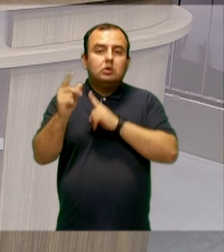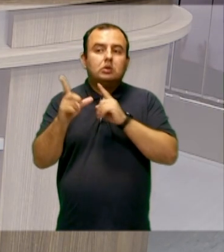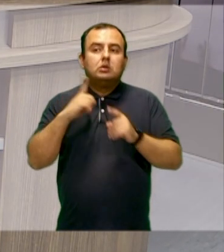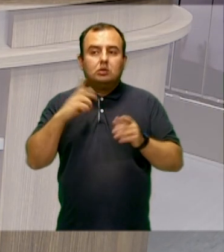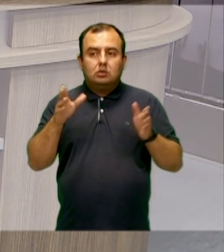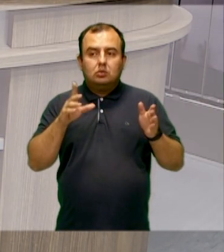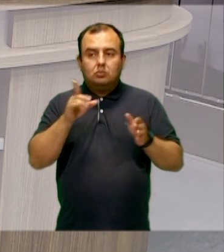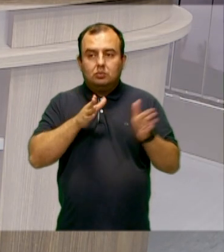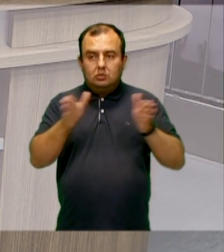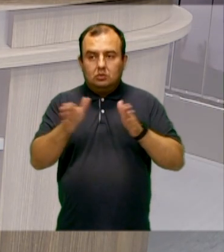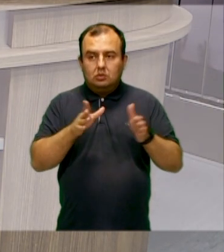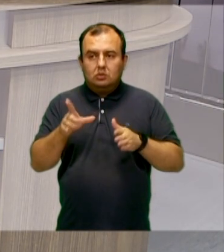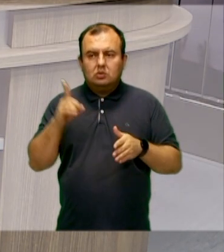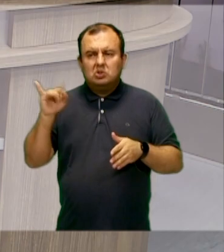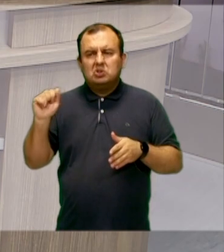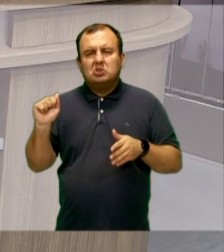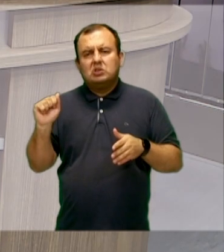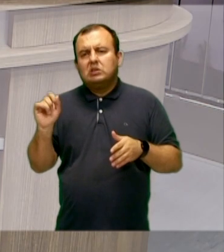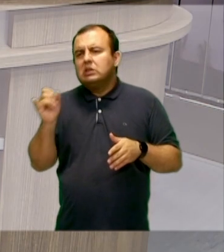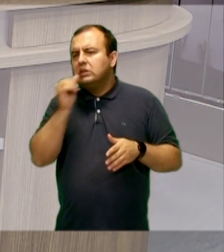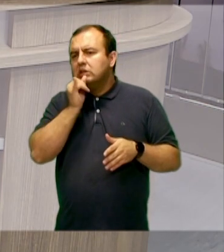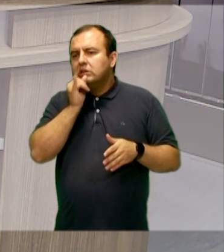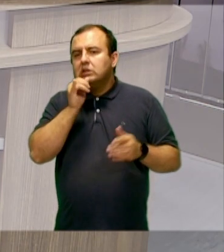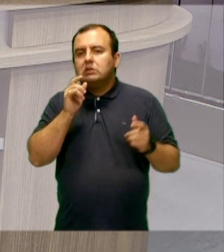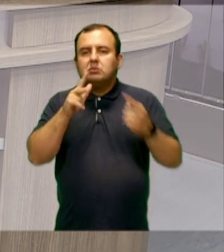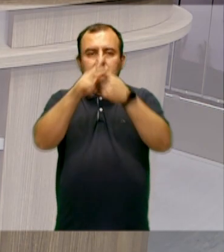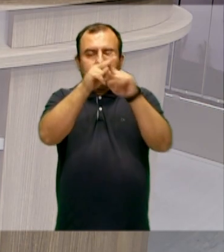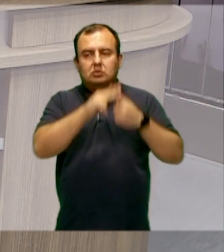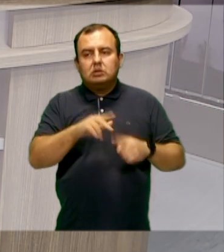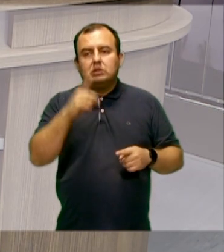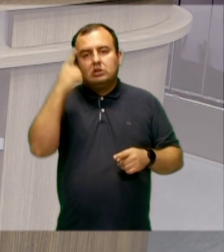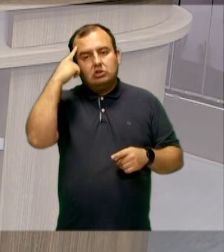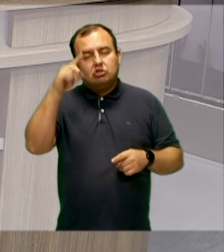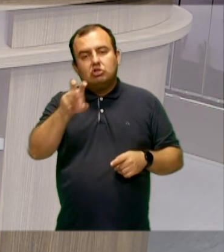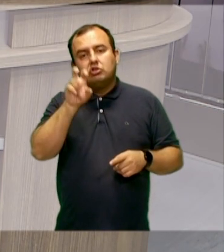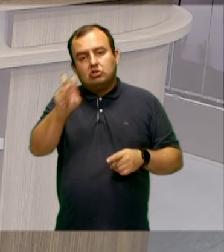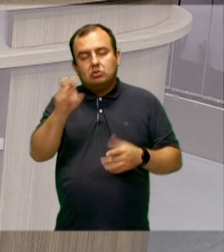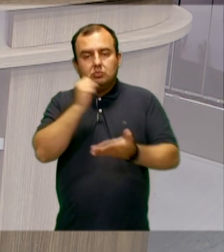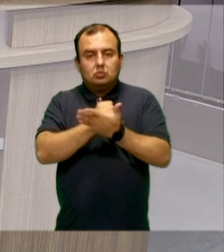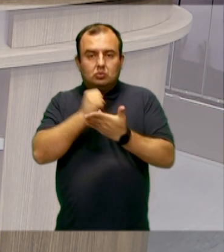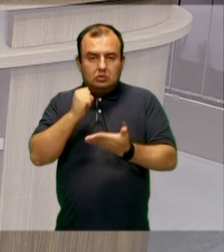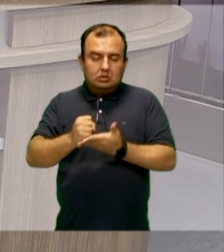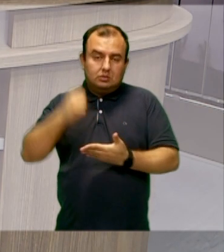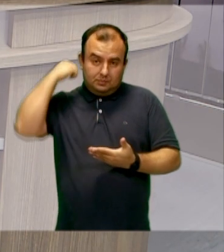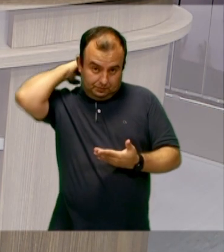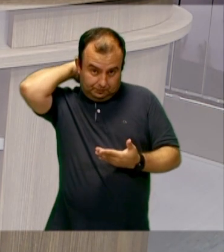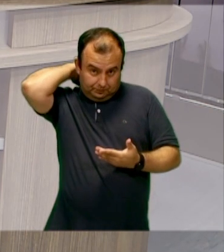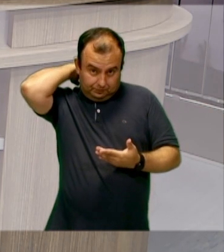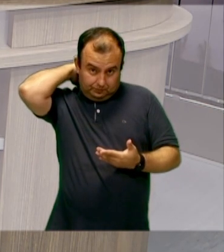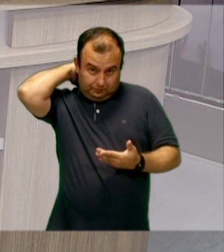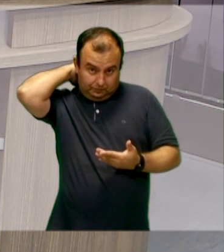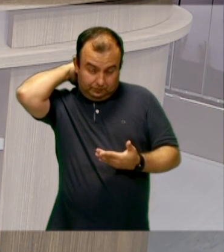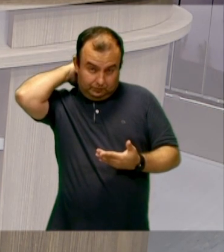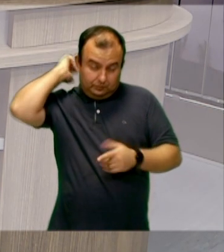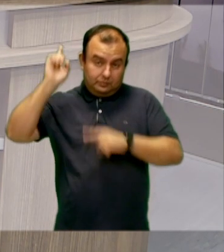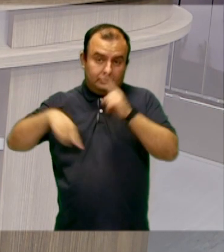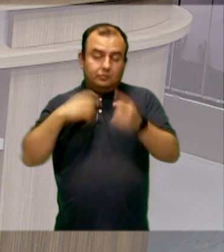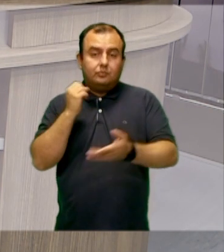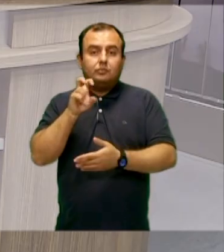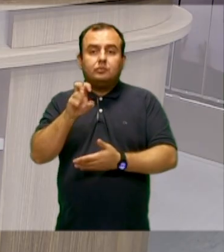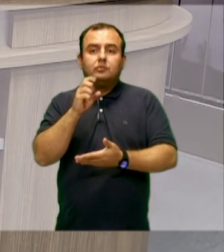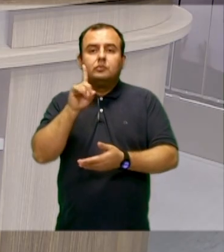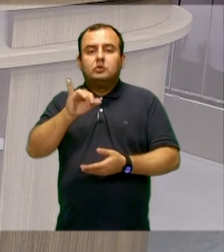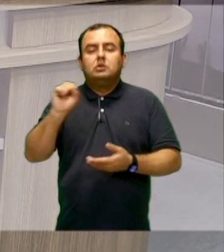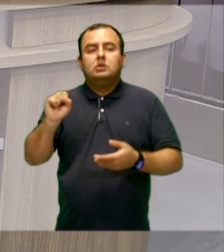dias, então... Não lembro de cabeça, mas vamos lá, que para atender uma manutenção ela tem 5 dias perante o contrato. Passou 5 dias e não foi arrumado. Quem é